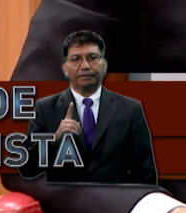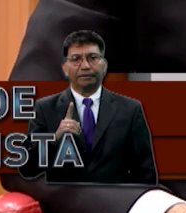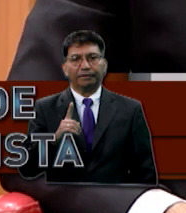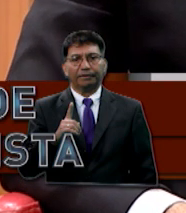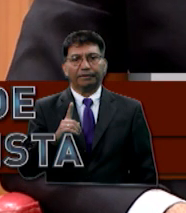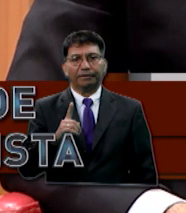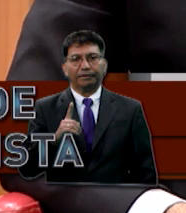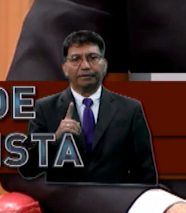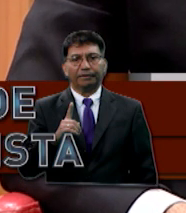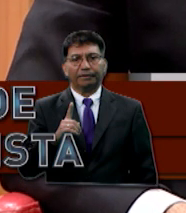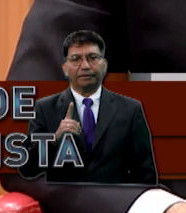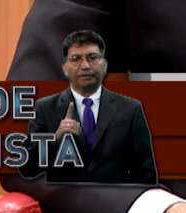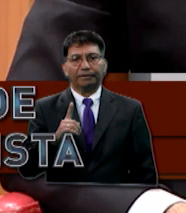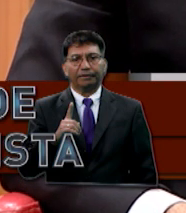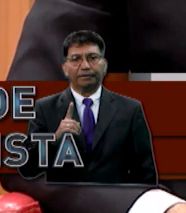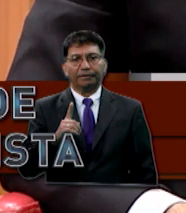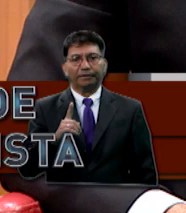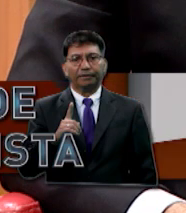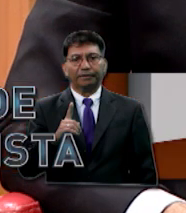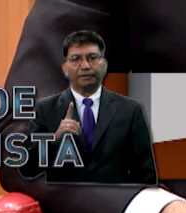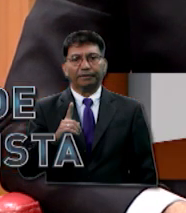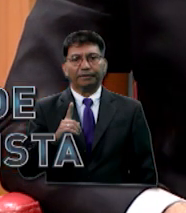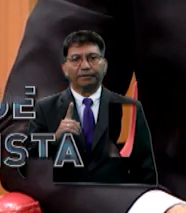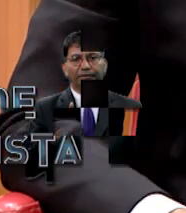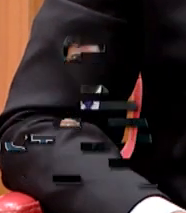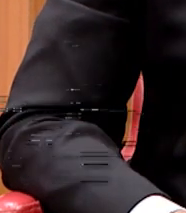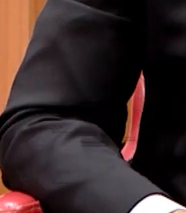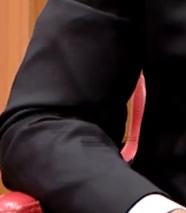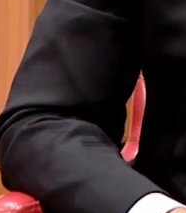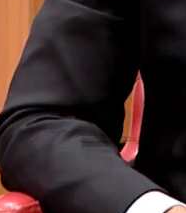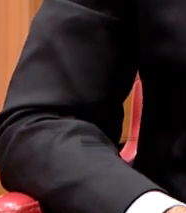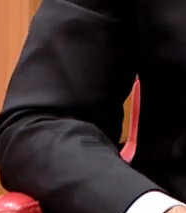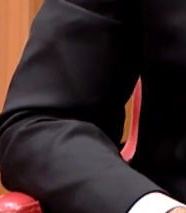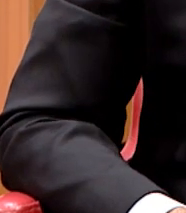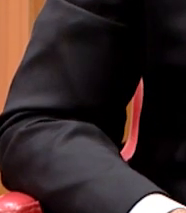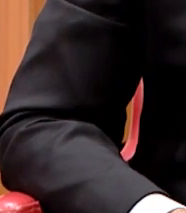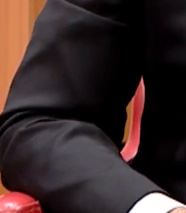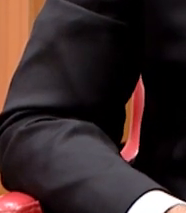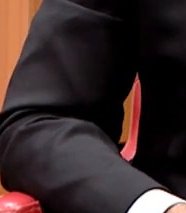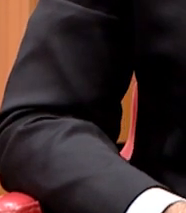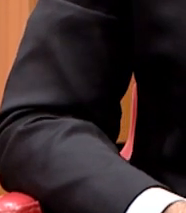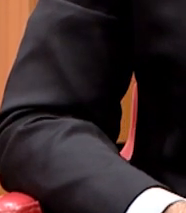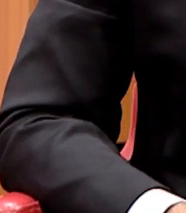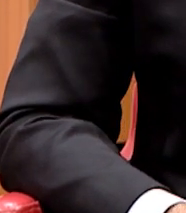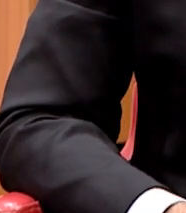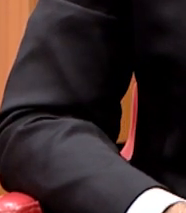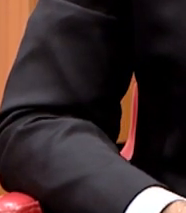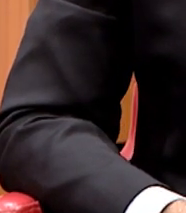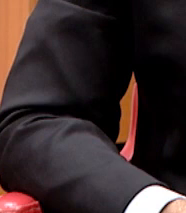nem, e provoca aumento no número de casos, uma casa que teve-se a Índia.